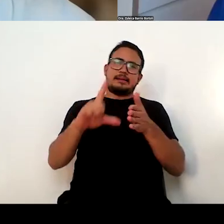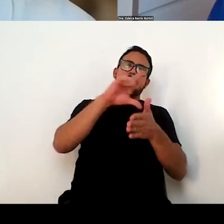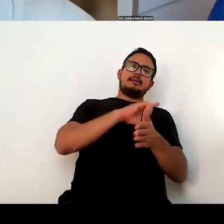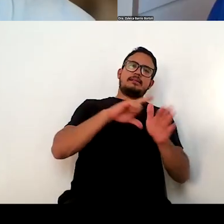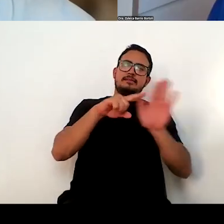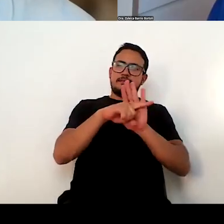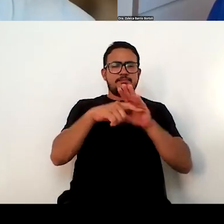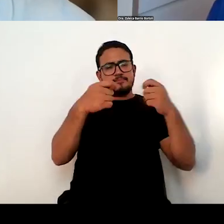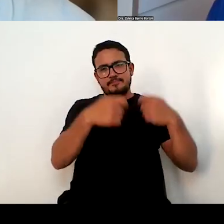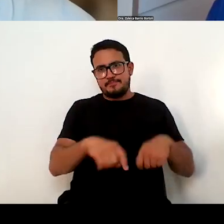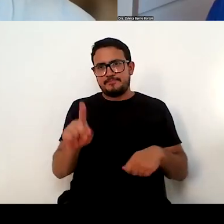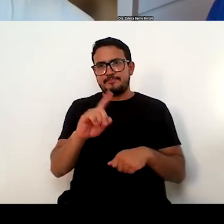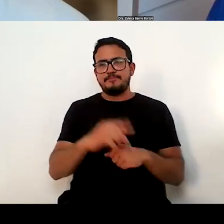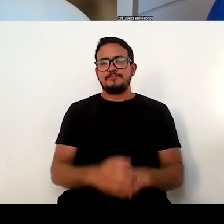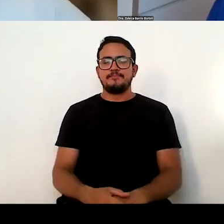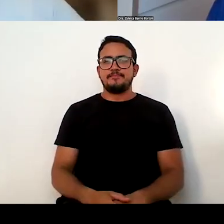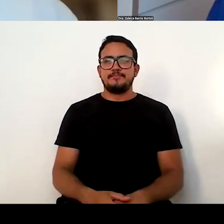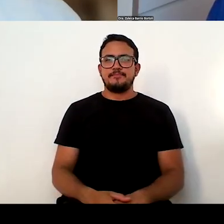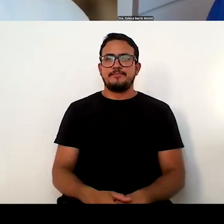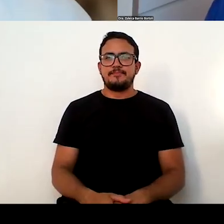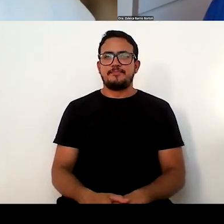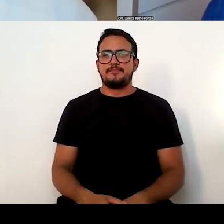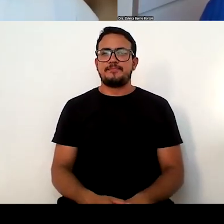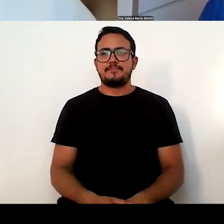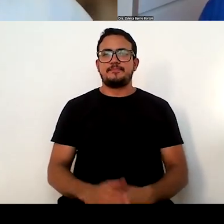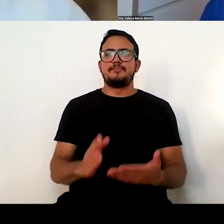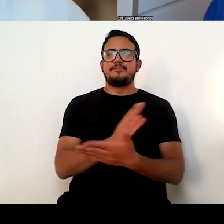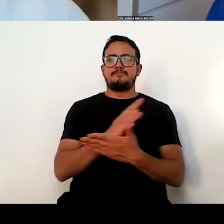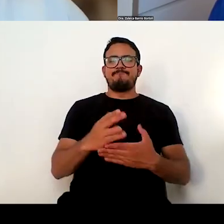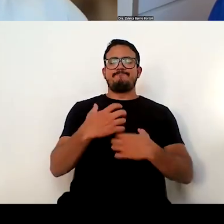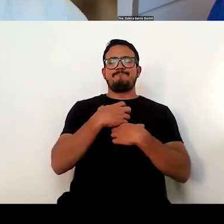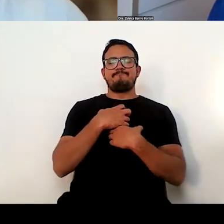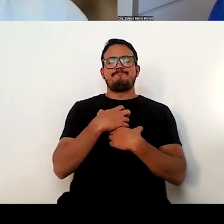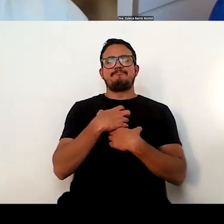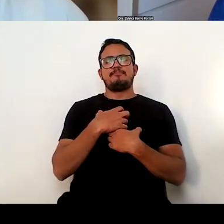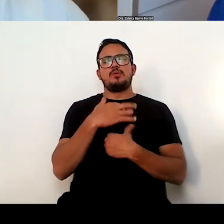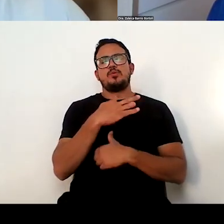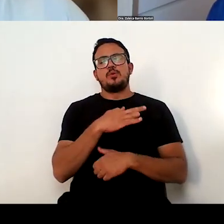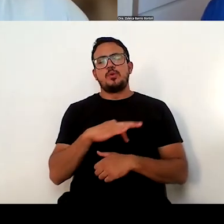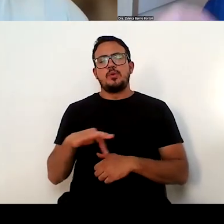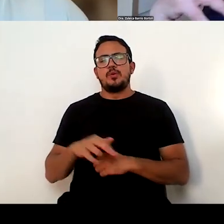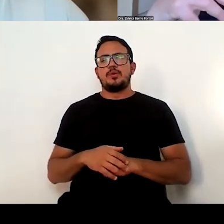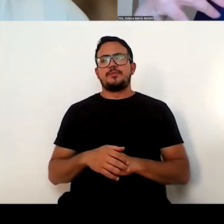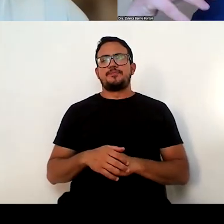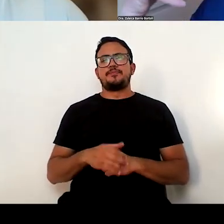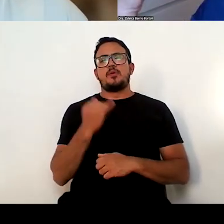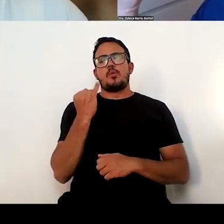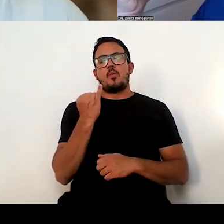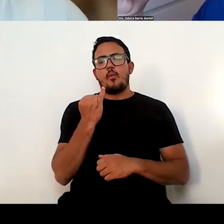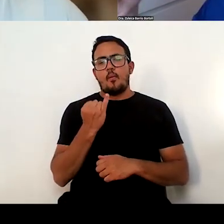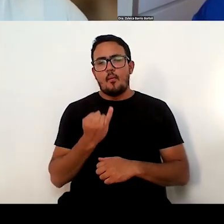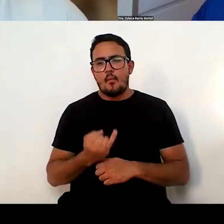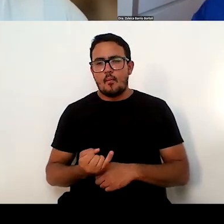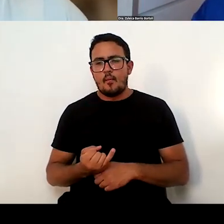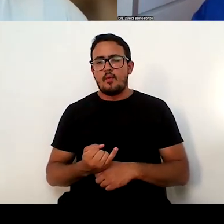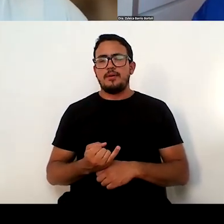até psicologicamente, ele acredita que pode ter alguma coisa mais grave, e isso acaba prejudicando